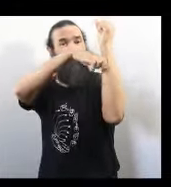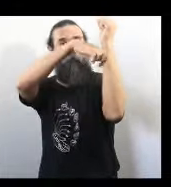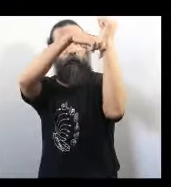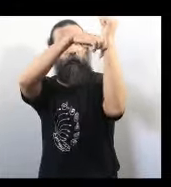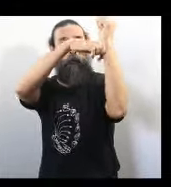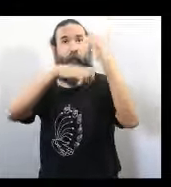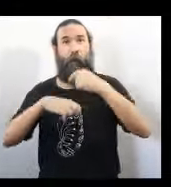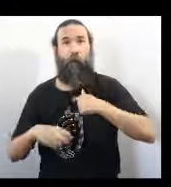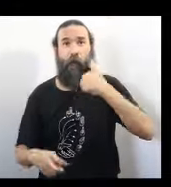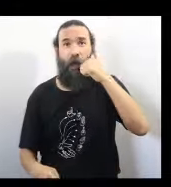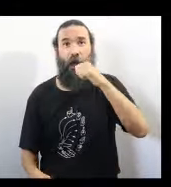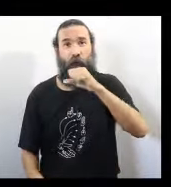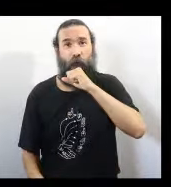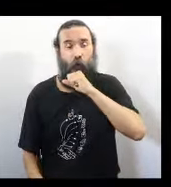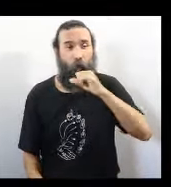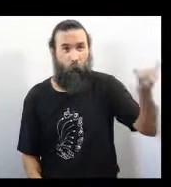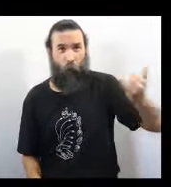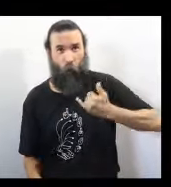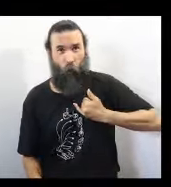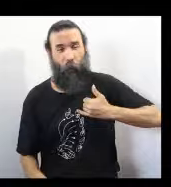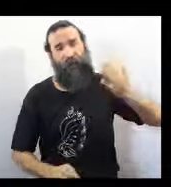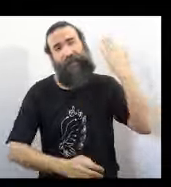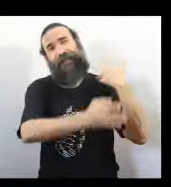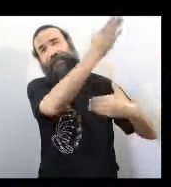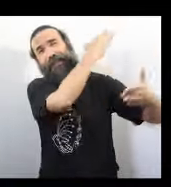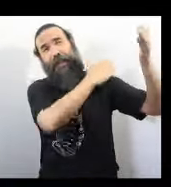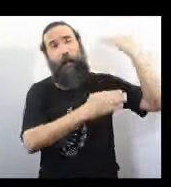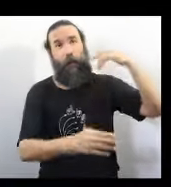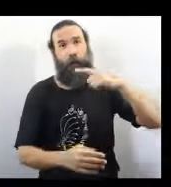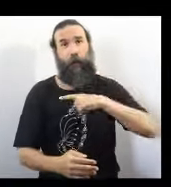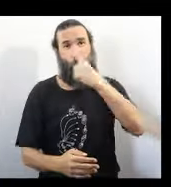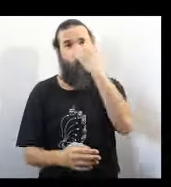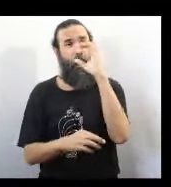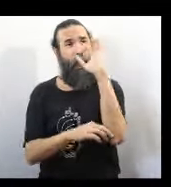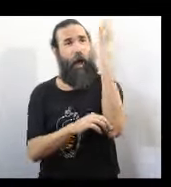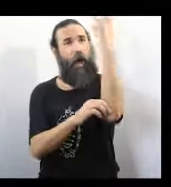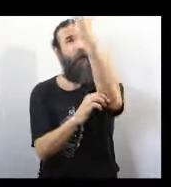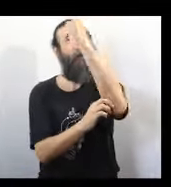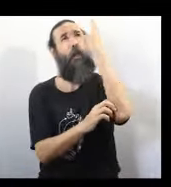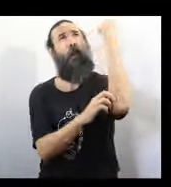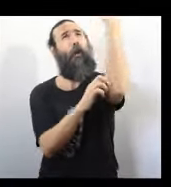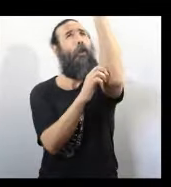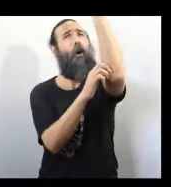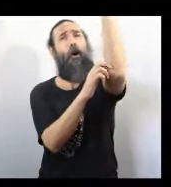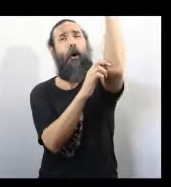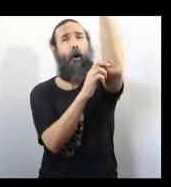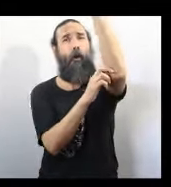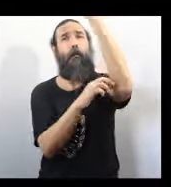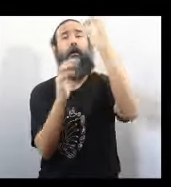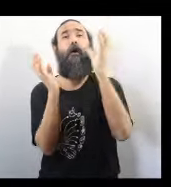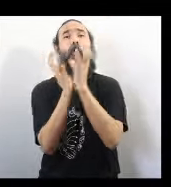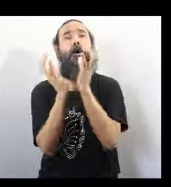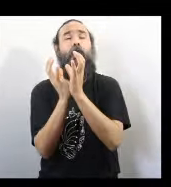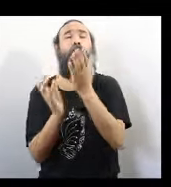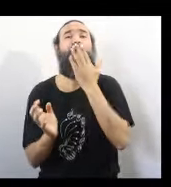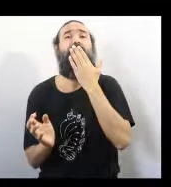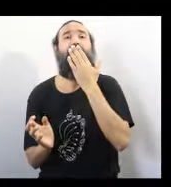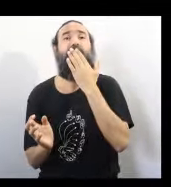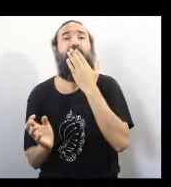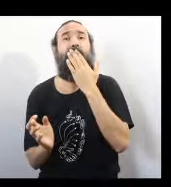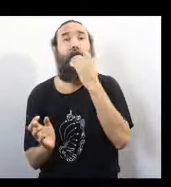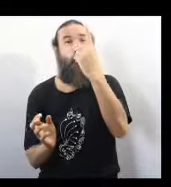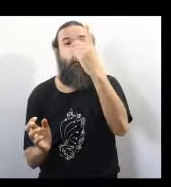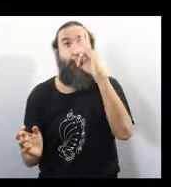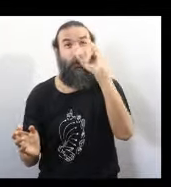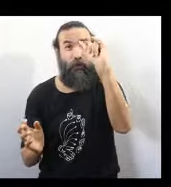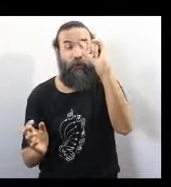tronco. A minha avó me disse que antigamente tinha um tronco enorme, um tronco na aldeia.